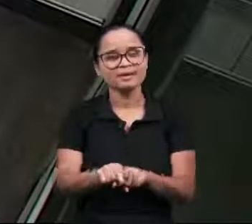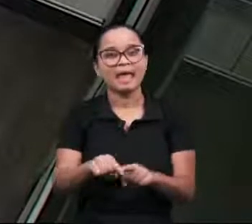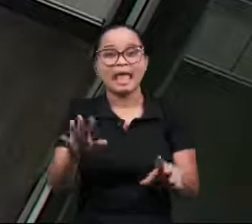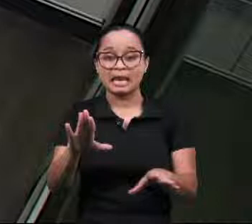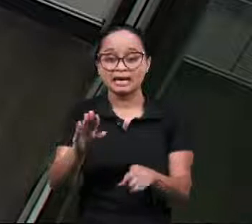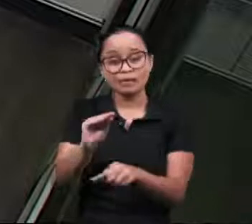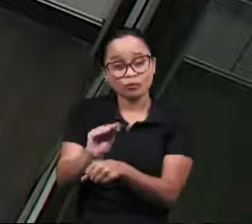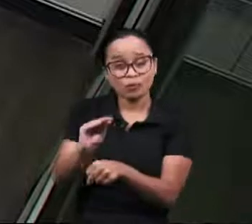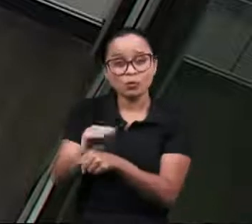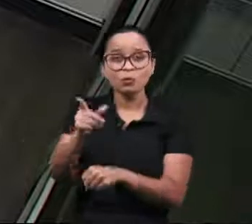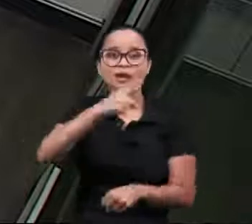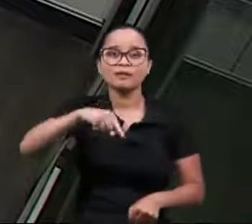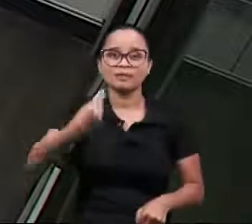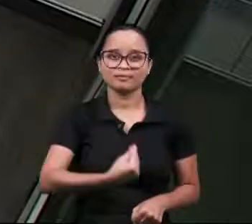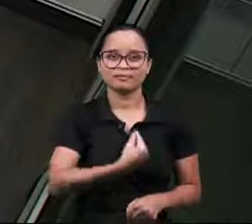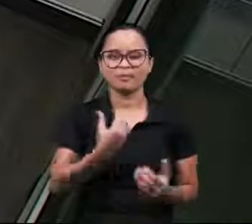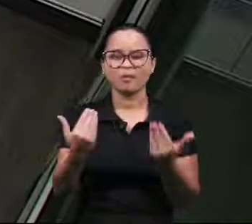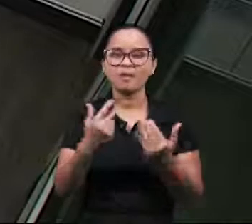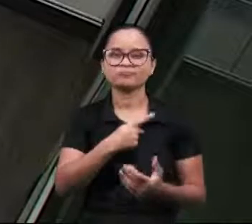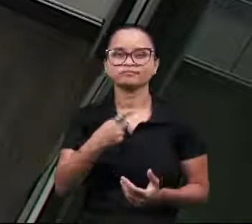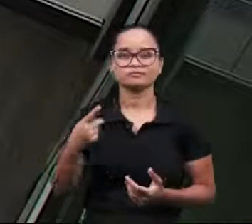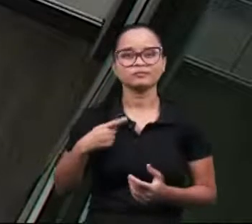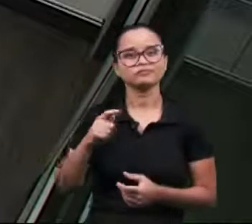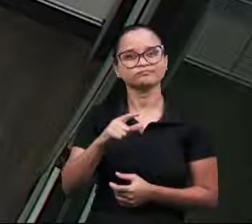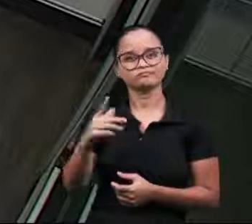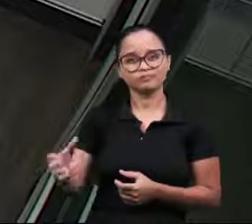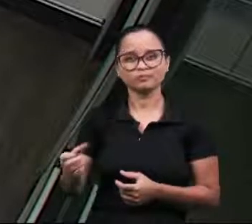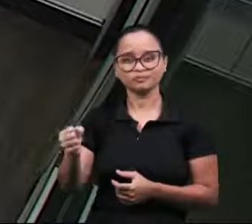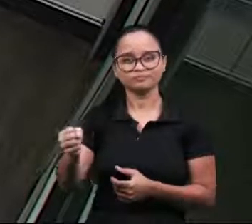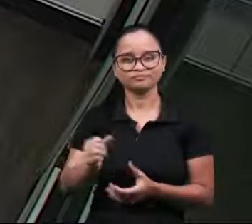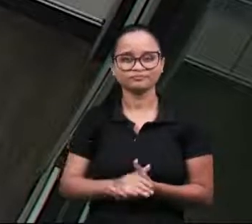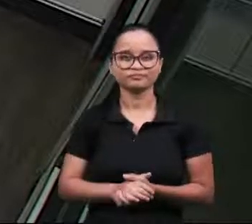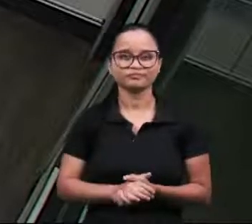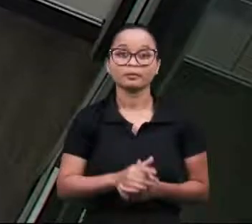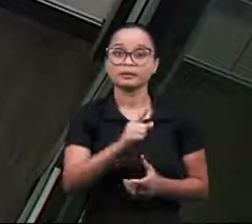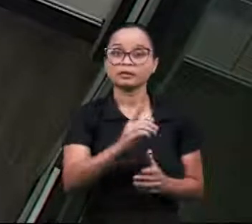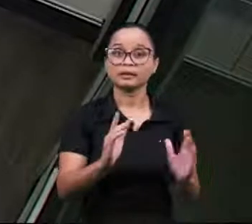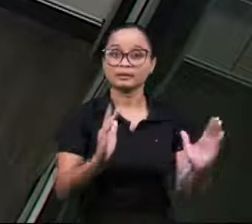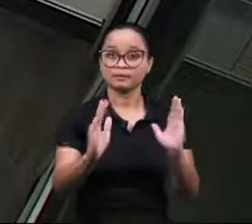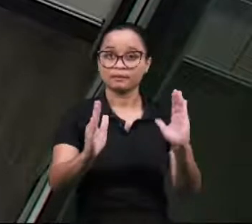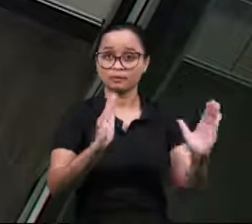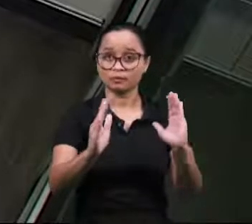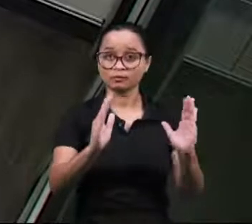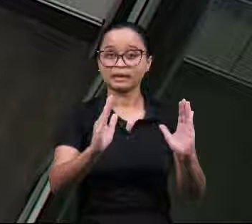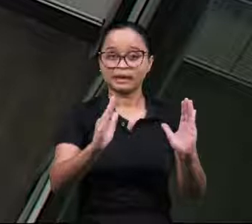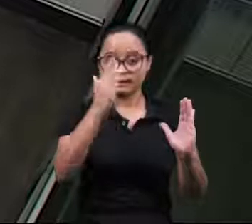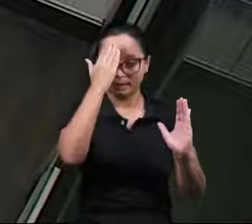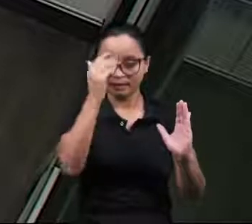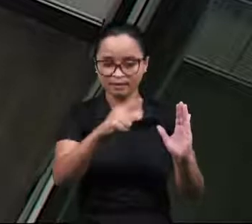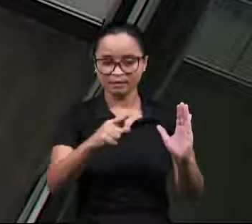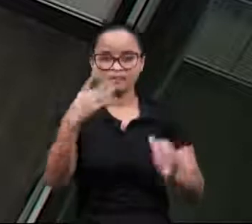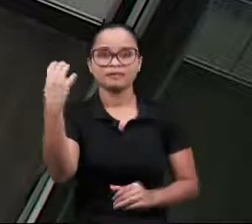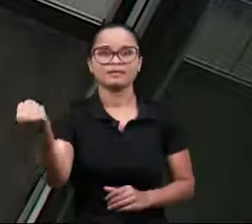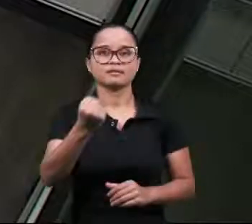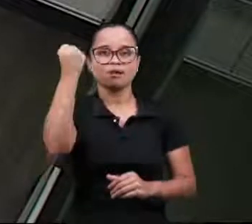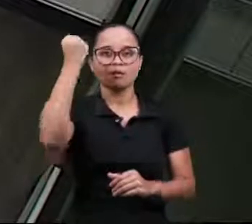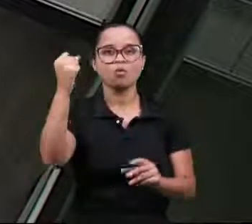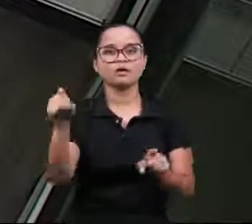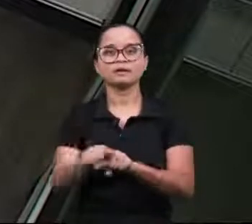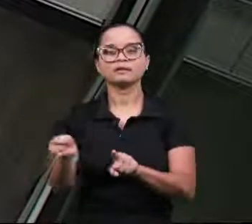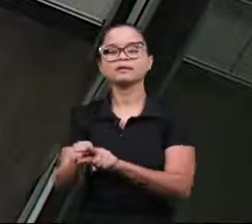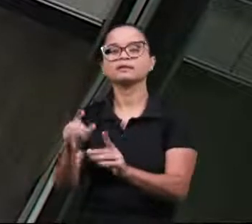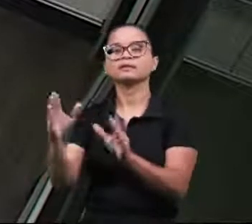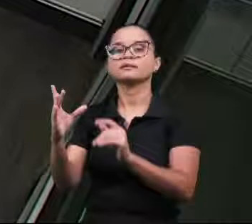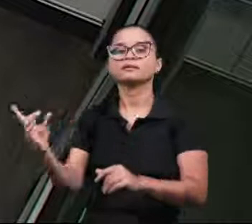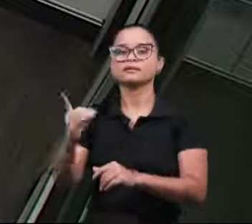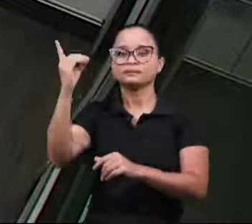povo ali de Israel naquele tempo já distinguia quem foi Saul e quem foi Davi, né? Eu falei da